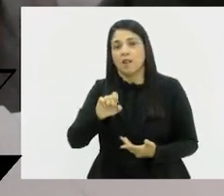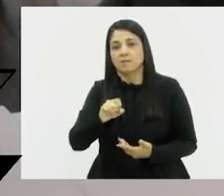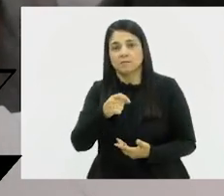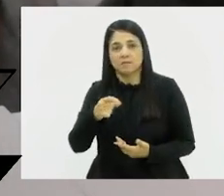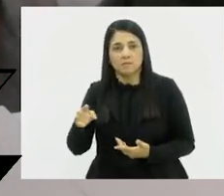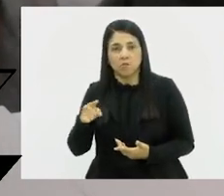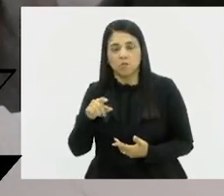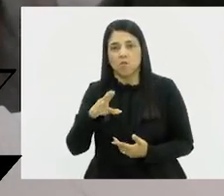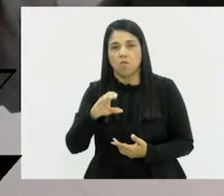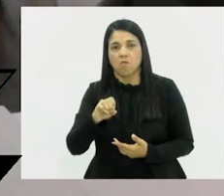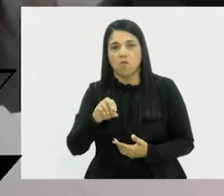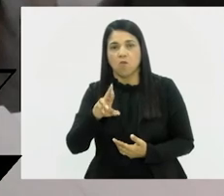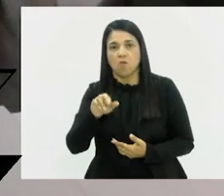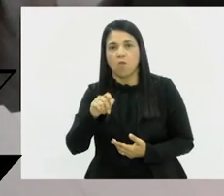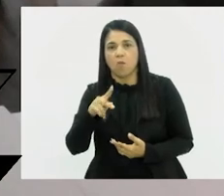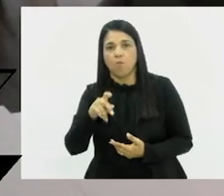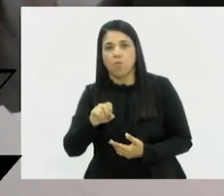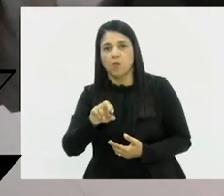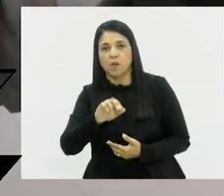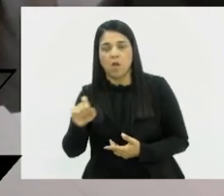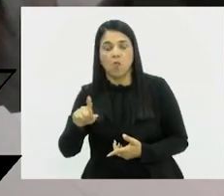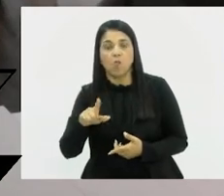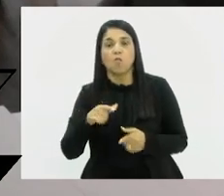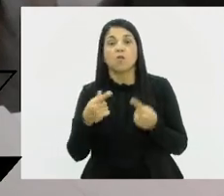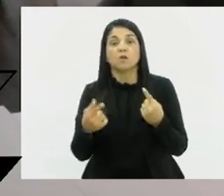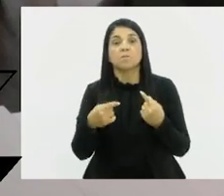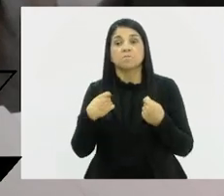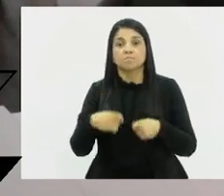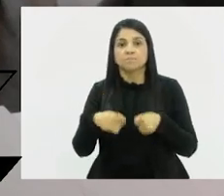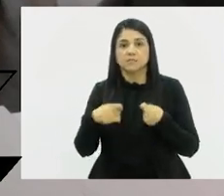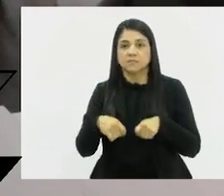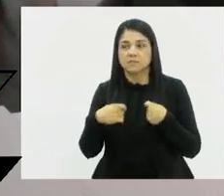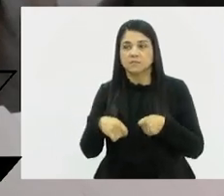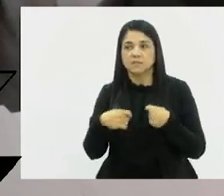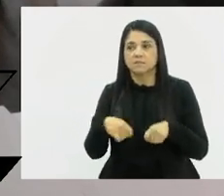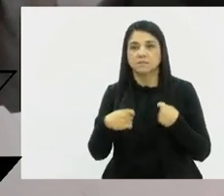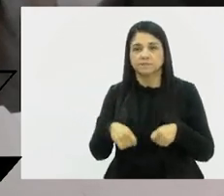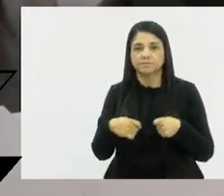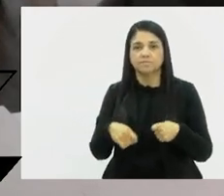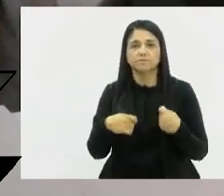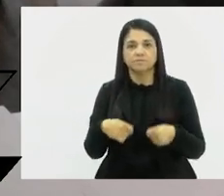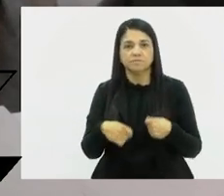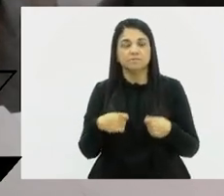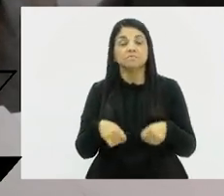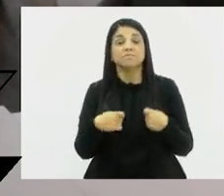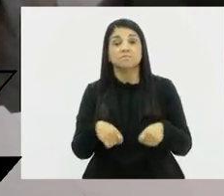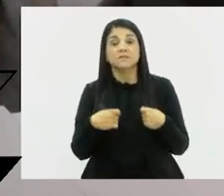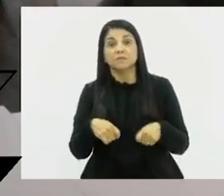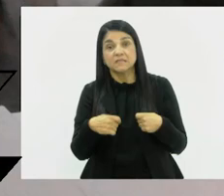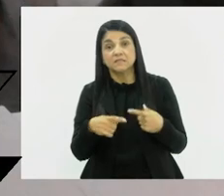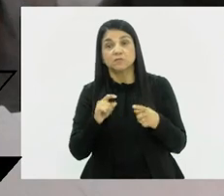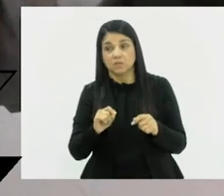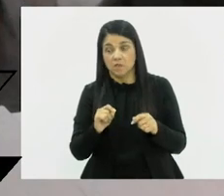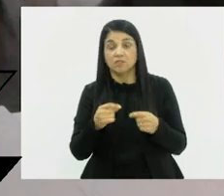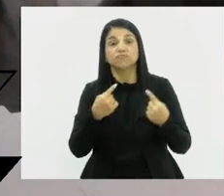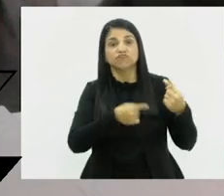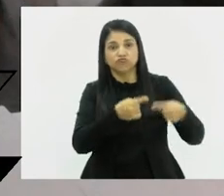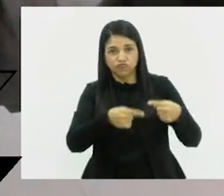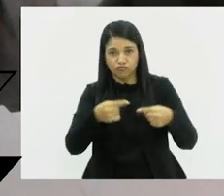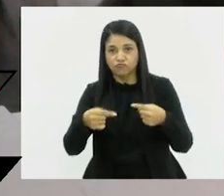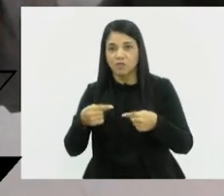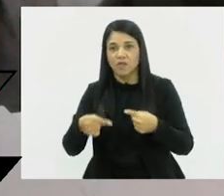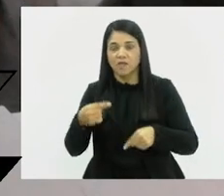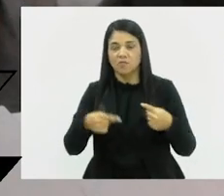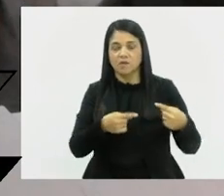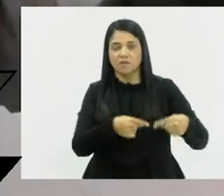situações previstas no Código Penal. Isso a gente tem que centrar também nesse tipo de situação. E nisso tudo, como já discutimos aqui,